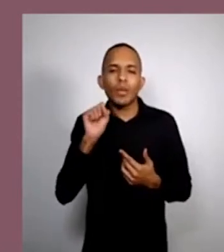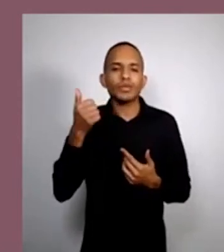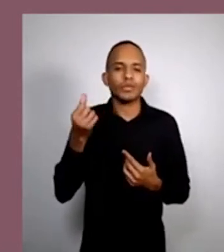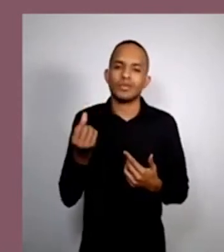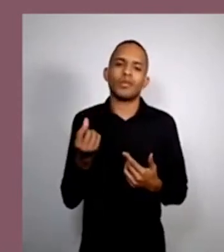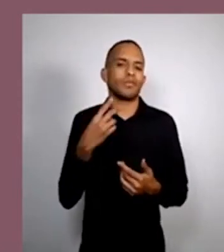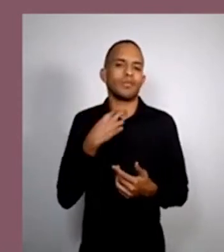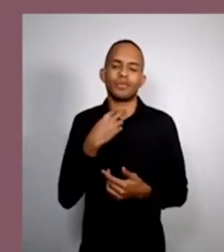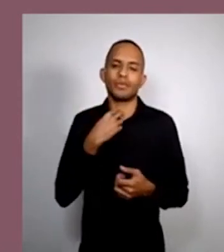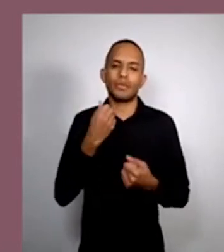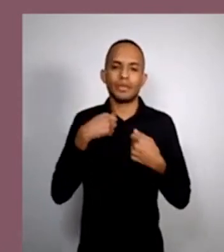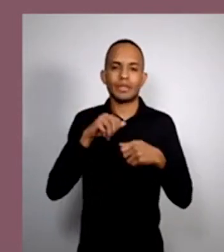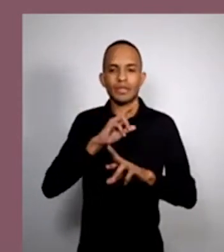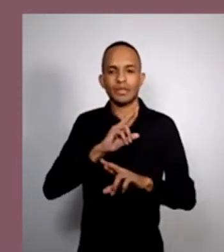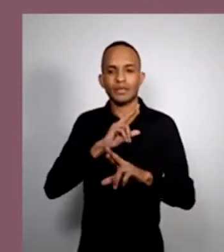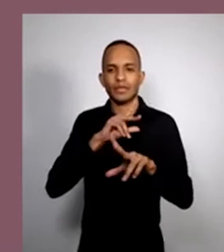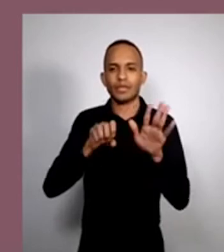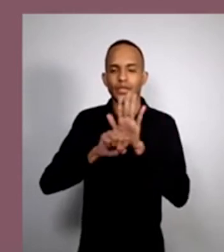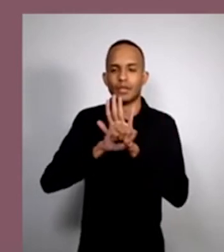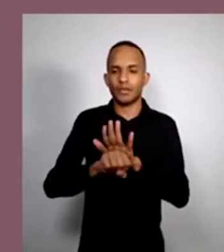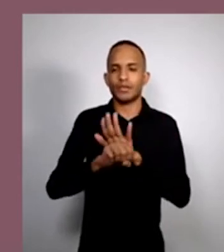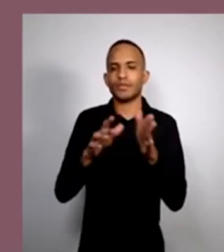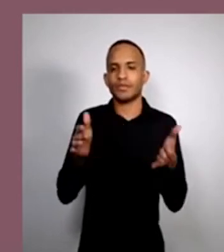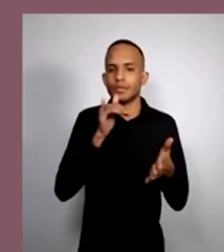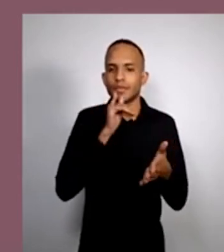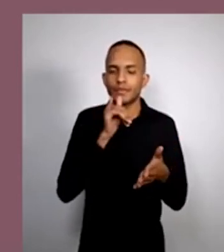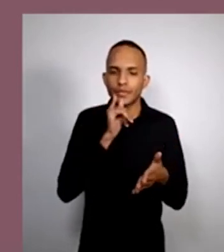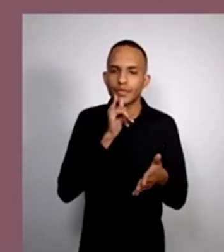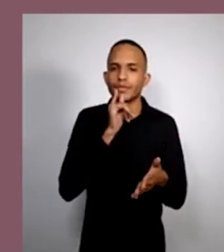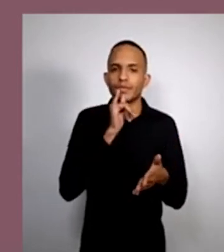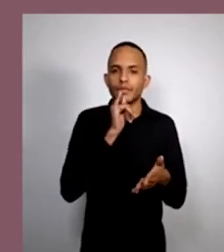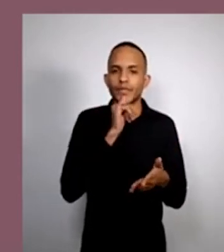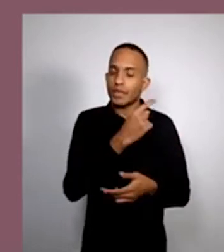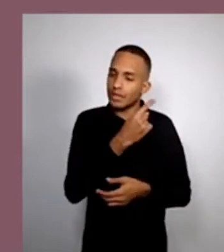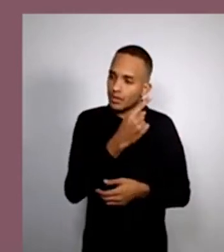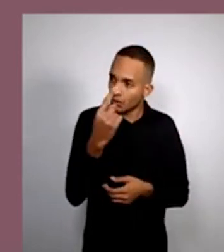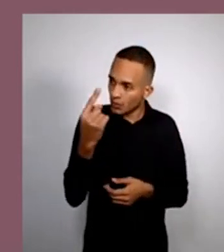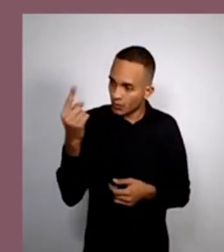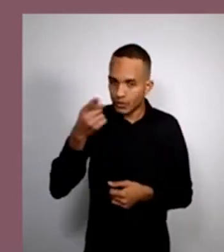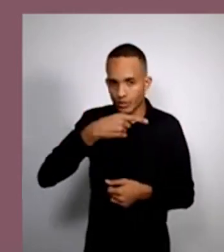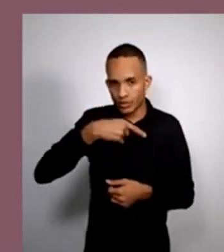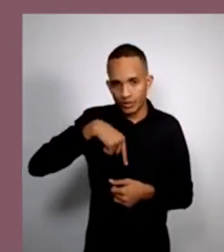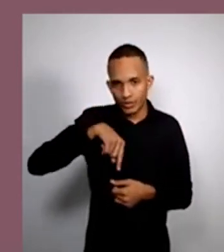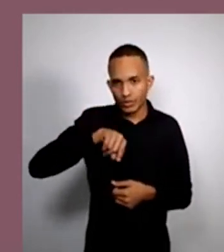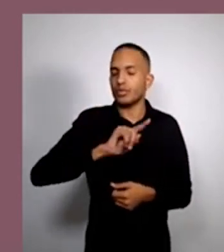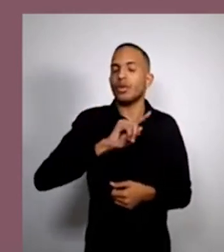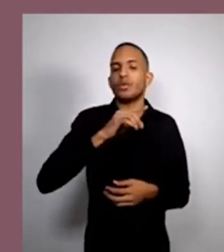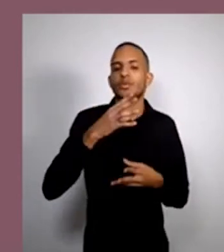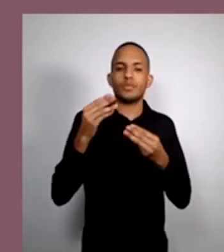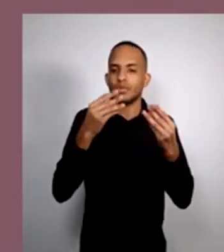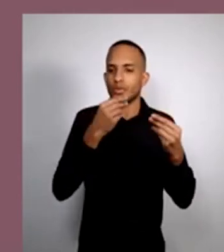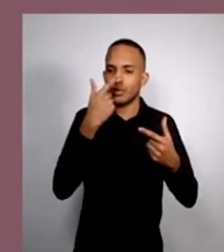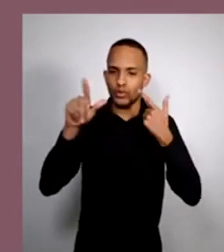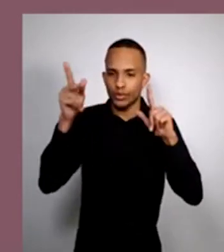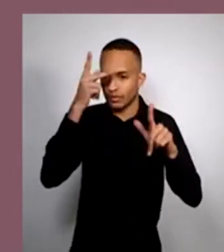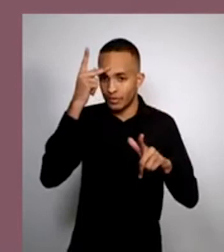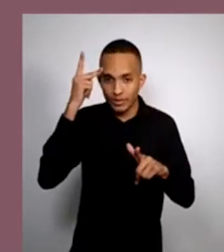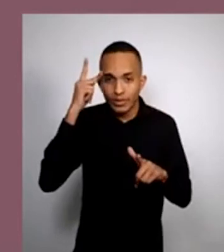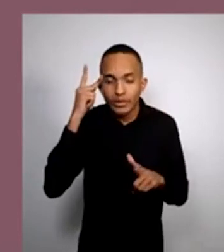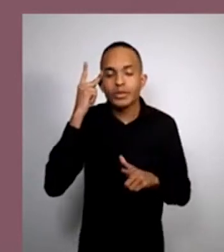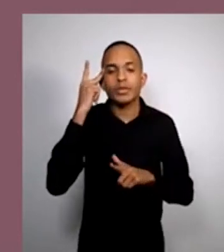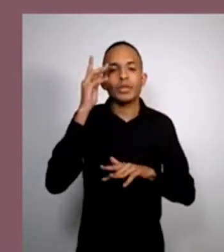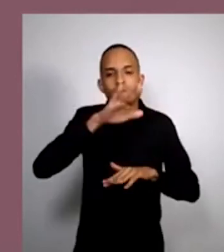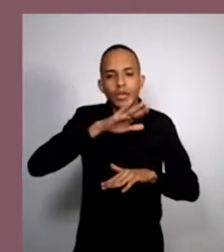mundo. E sei que cada uma de nós, assim como muitas outras pessoas, lá